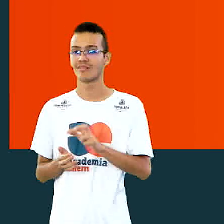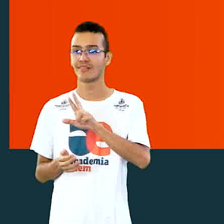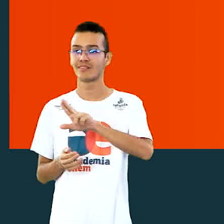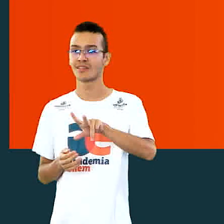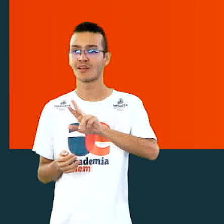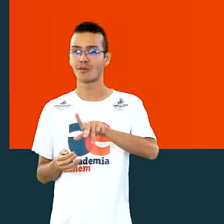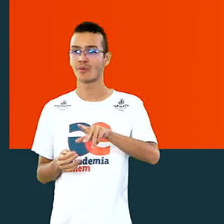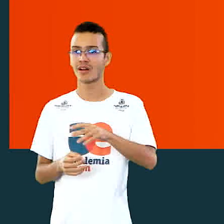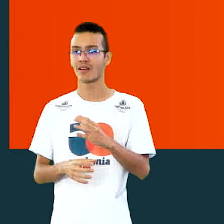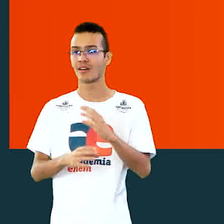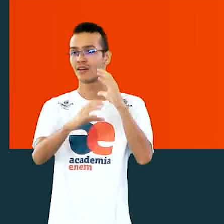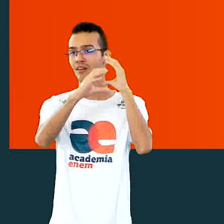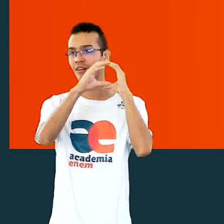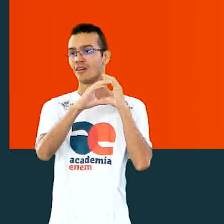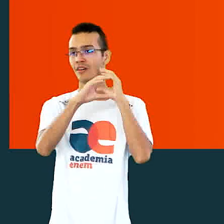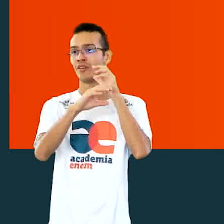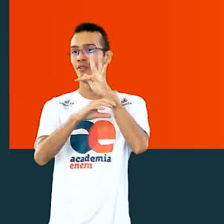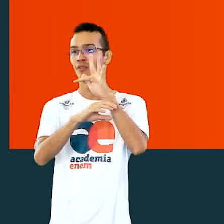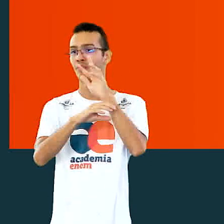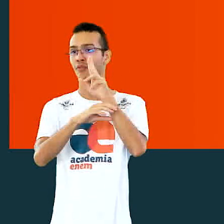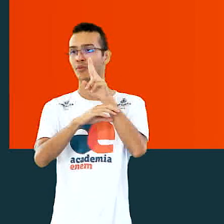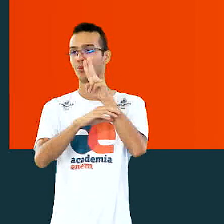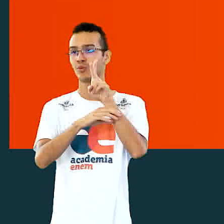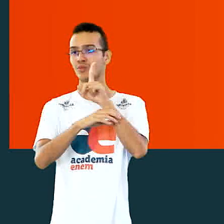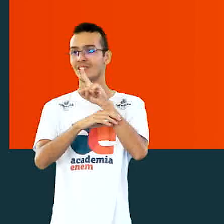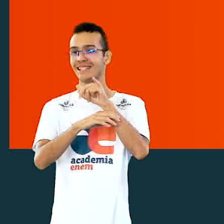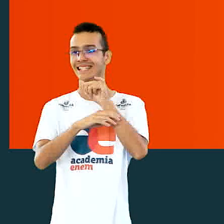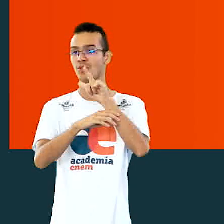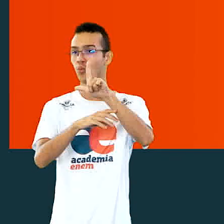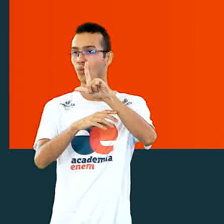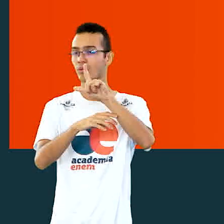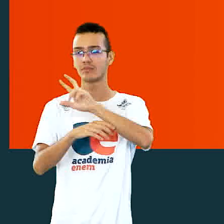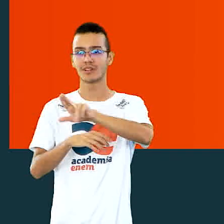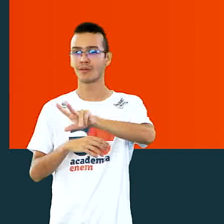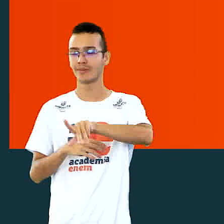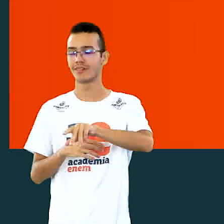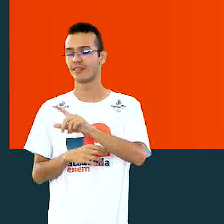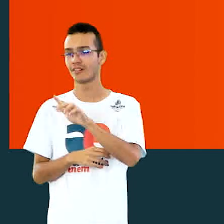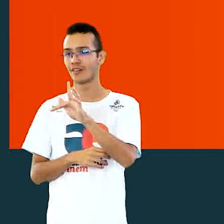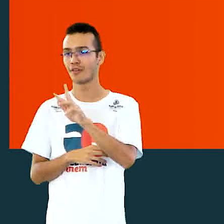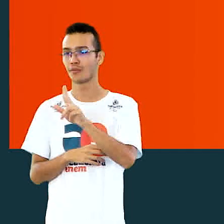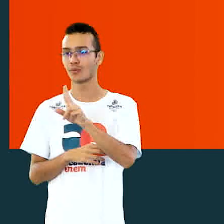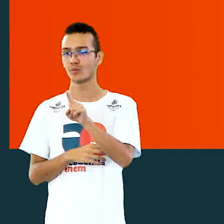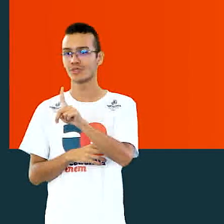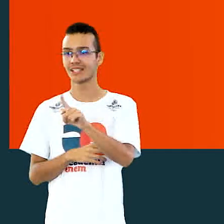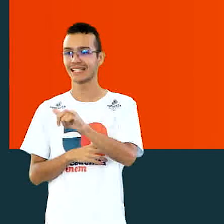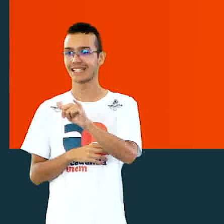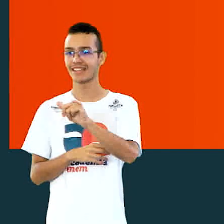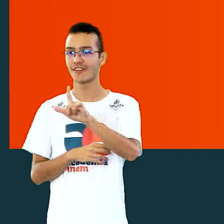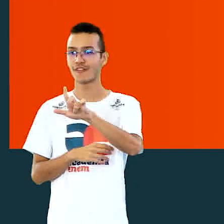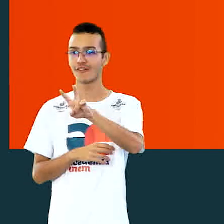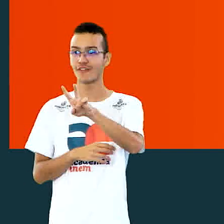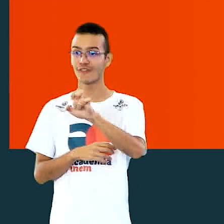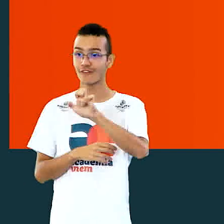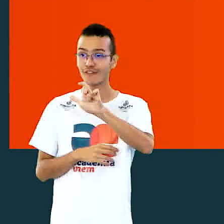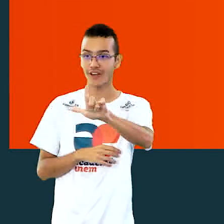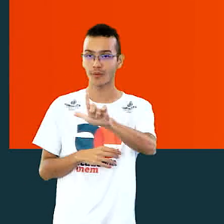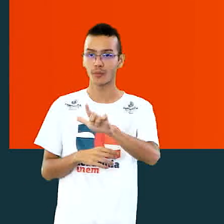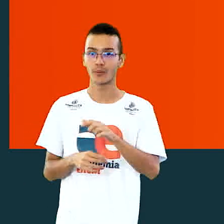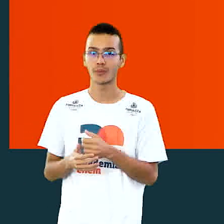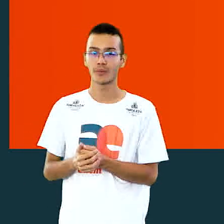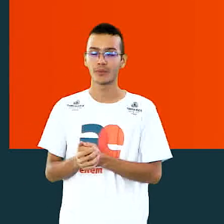Fuzil é com Z, tá? É fusível, ok? Ó, nós temos o fusível e temos